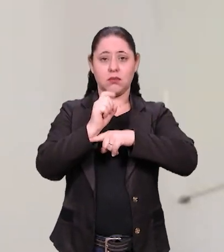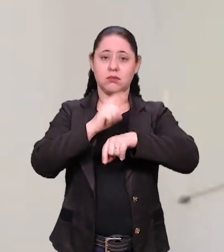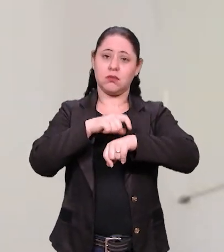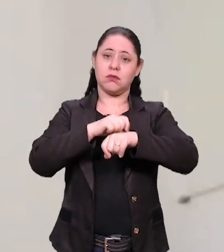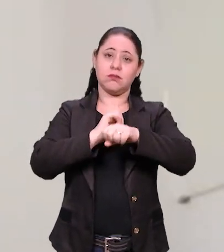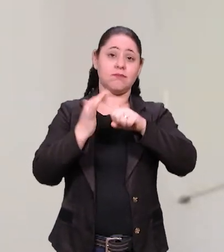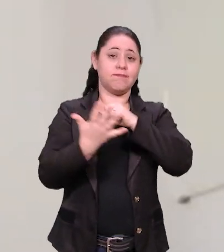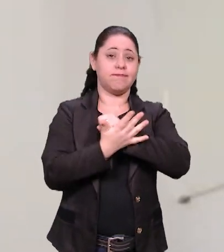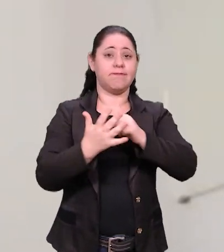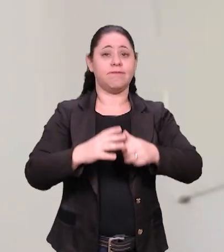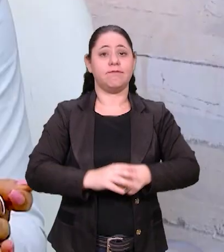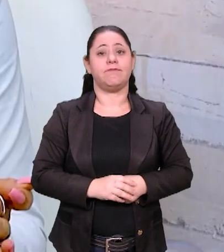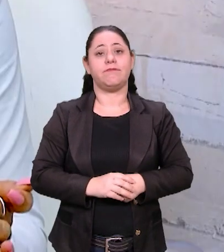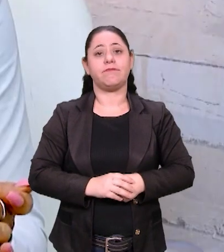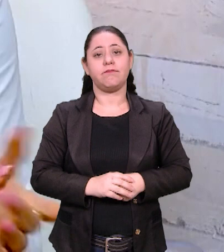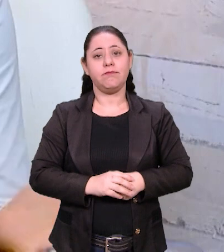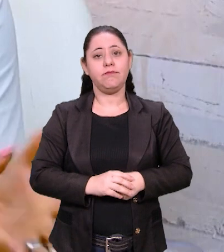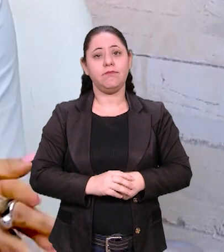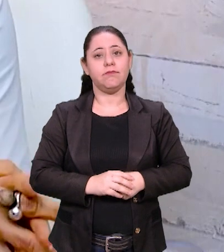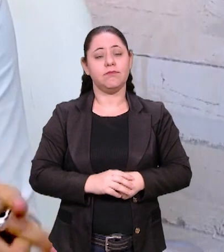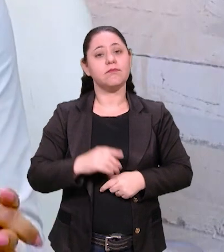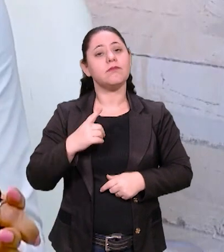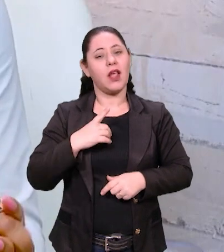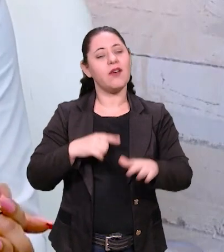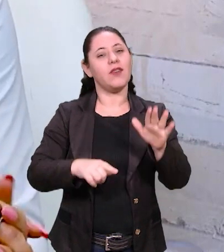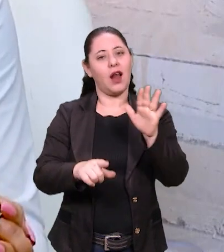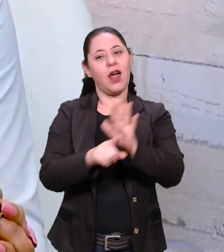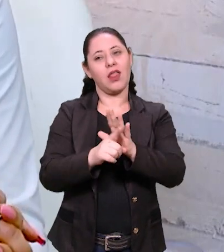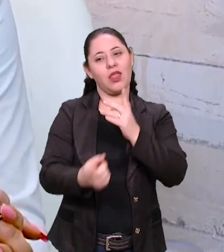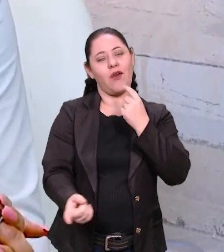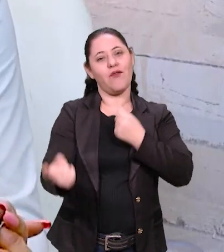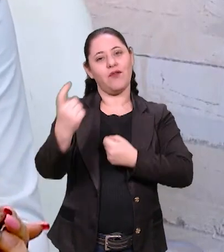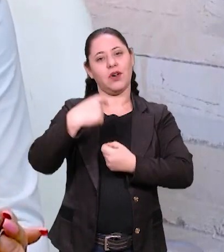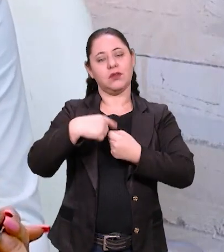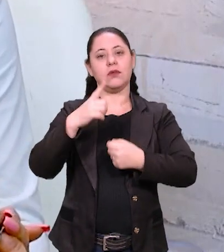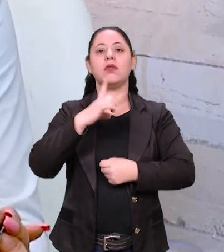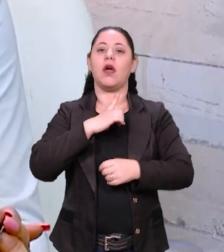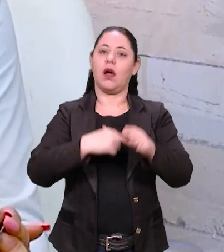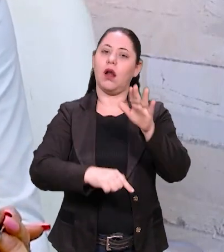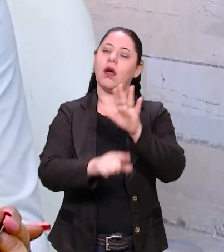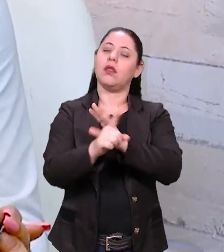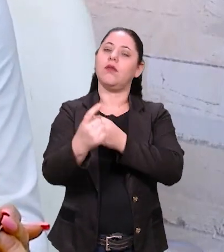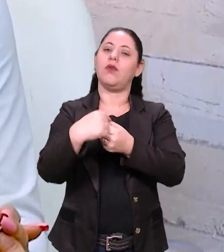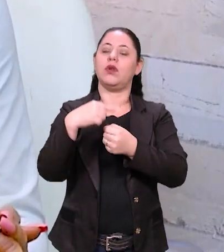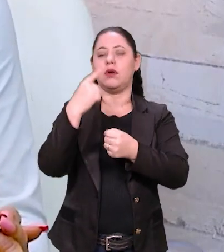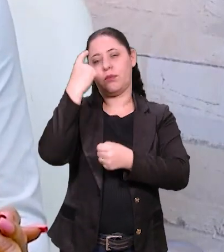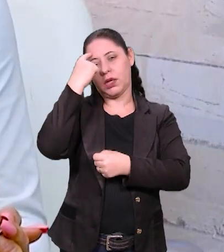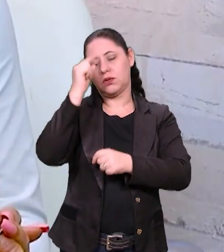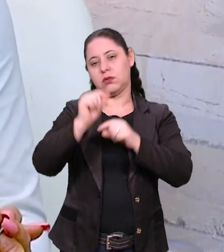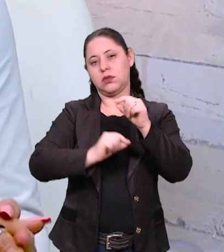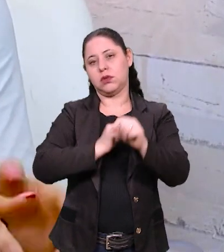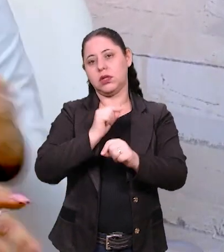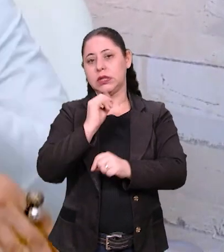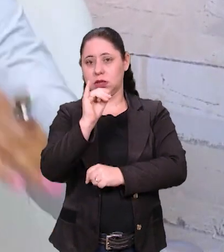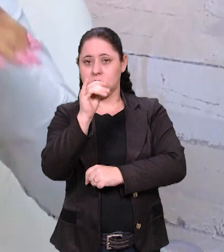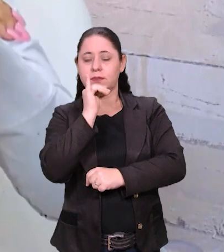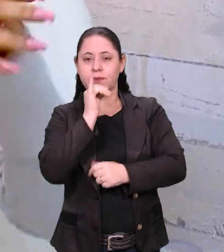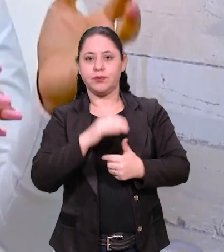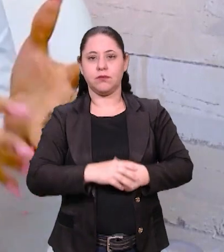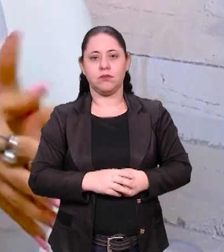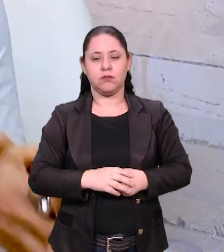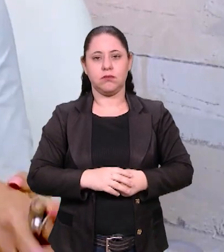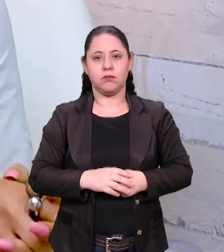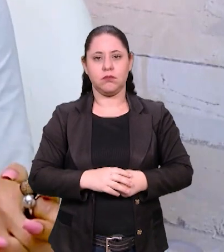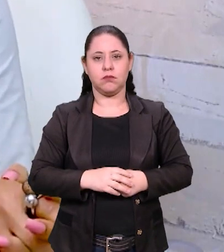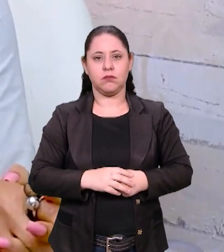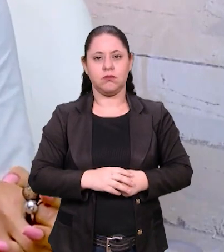Então, teve a lei do retorno, né? Existe a lei do retorno, eu acho que qualquer